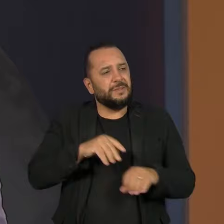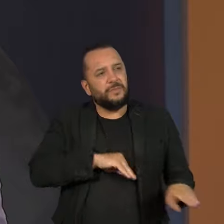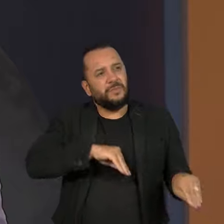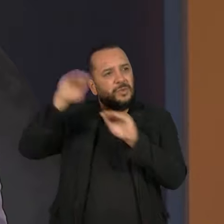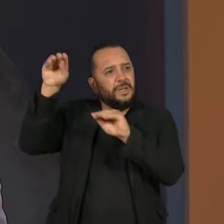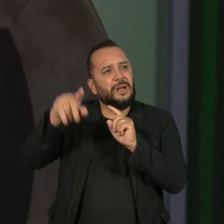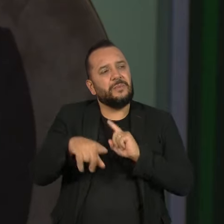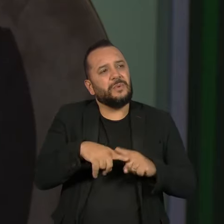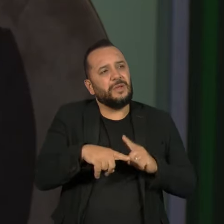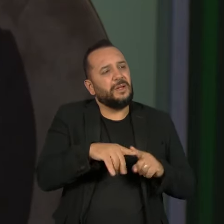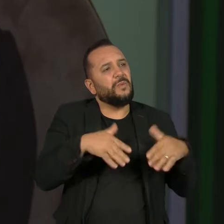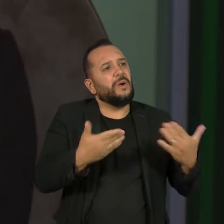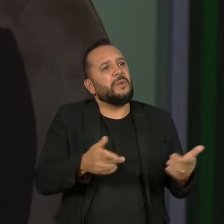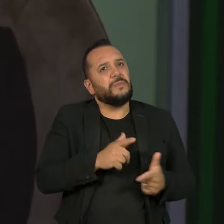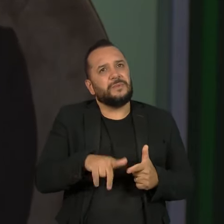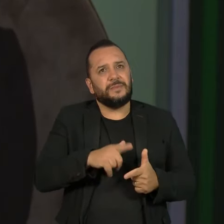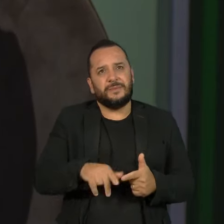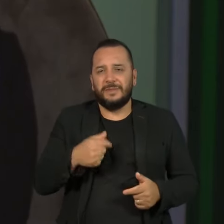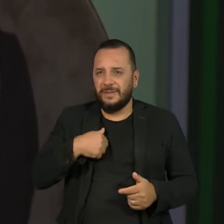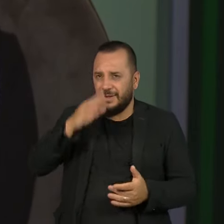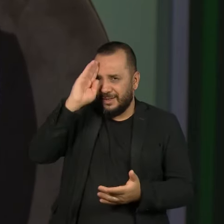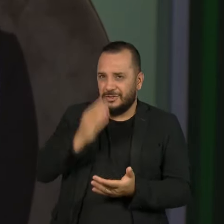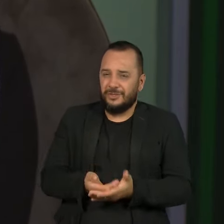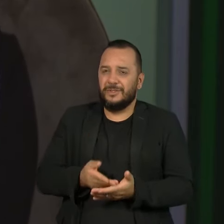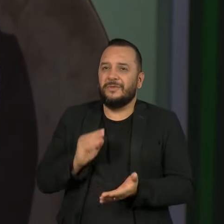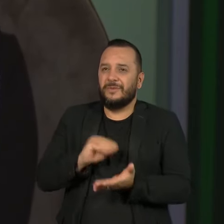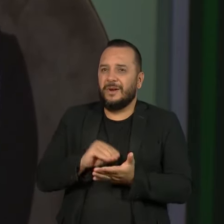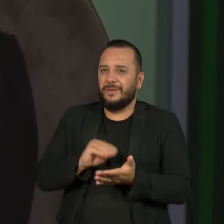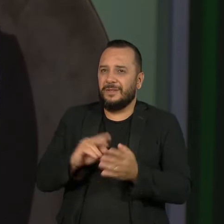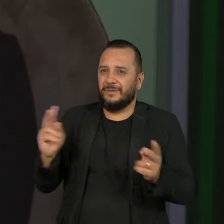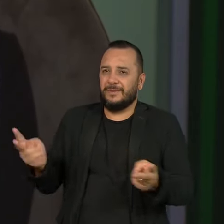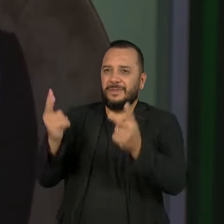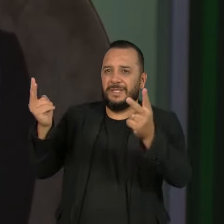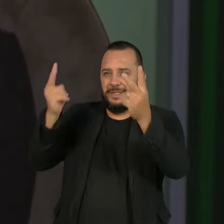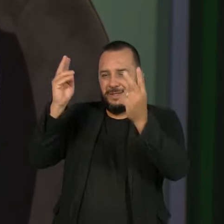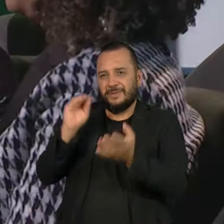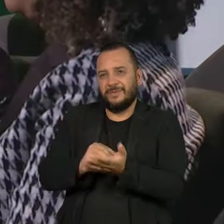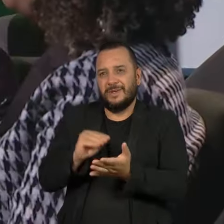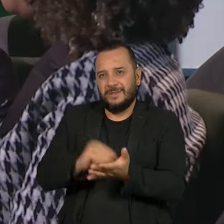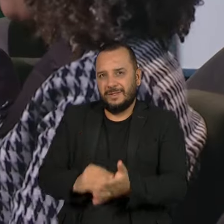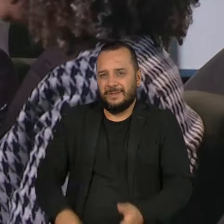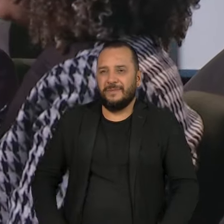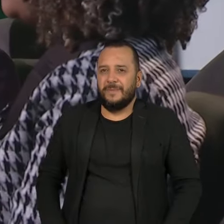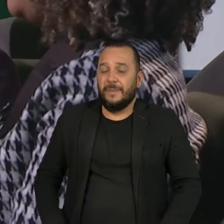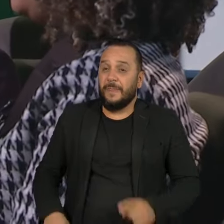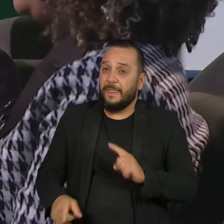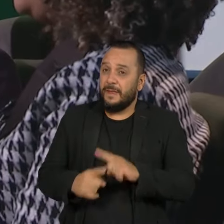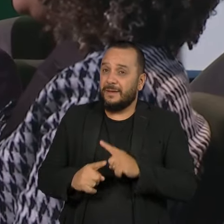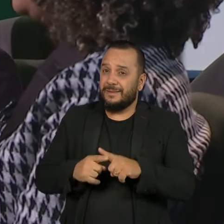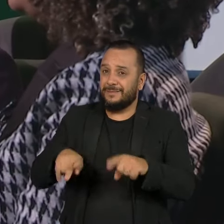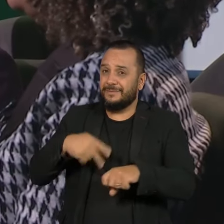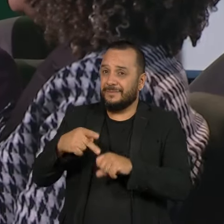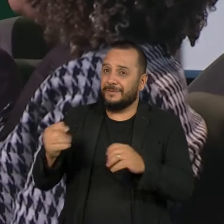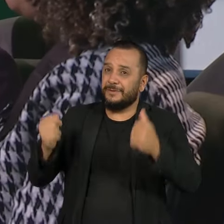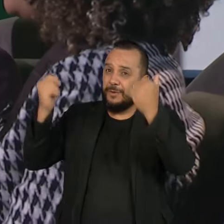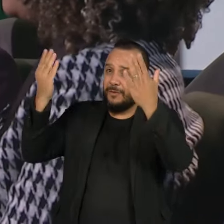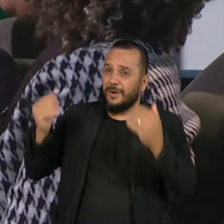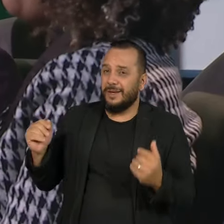problema central? Eu acredito que é a falta de valorização. Porque fora,